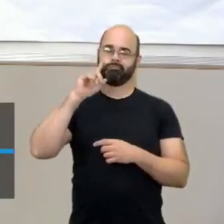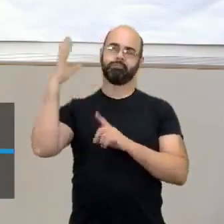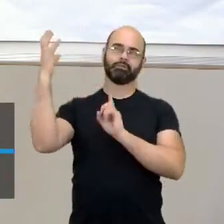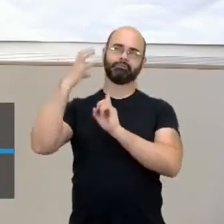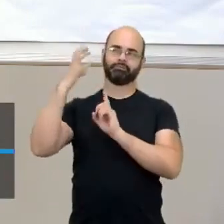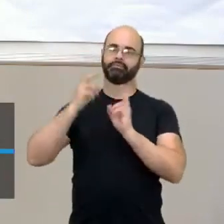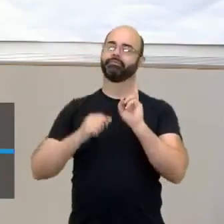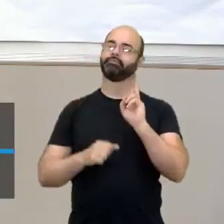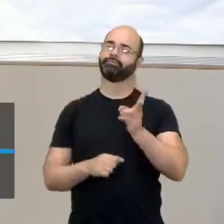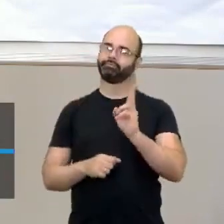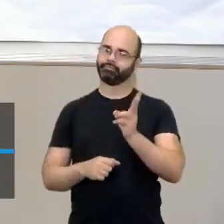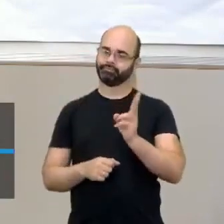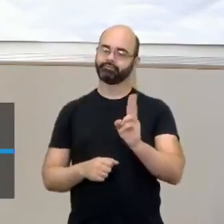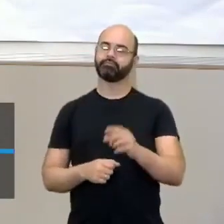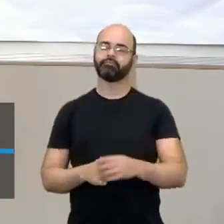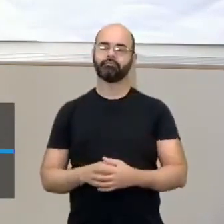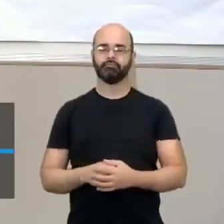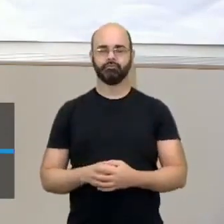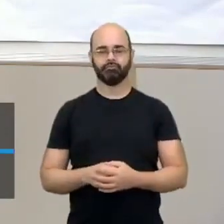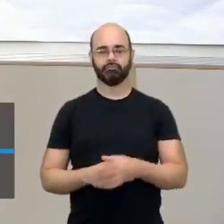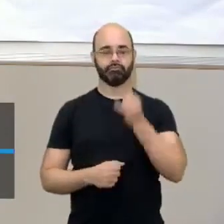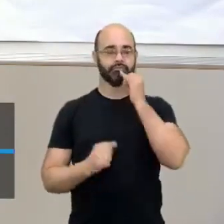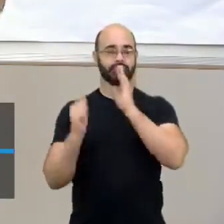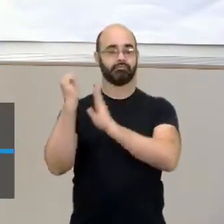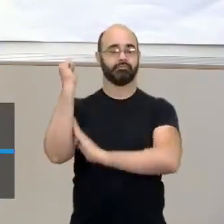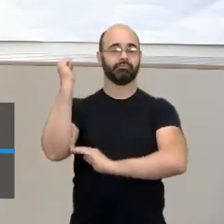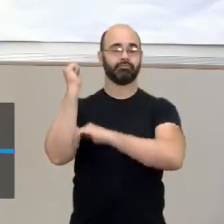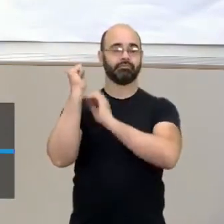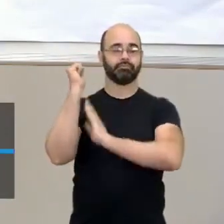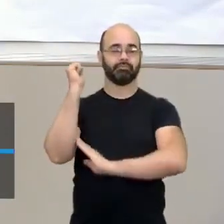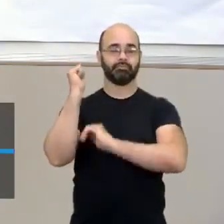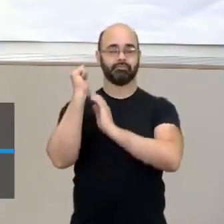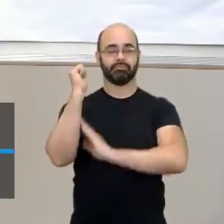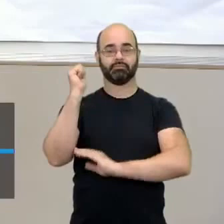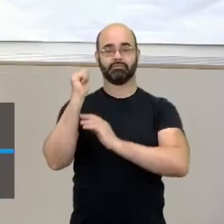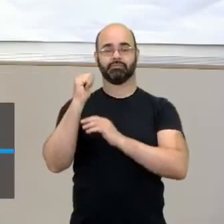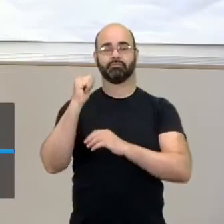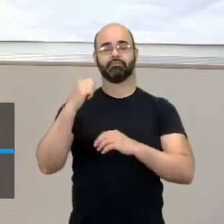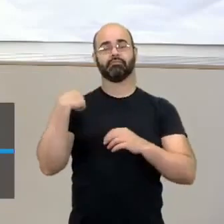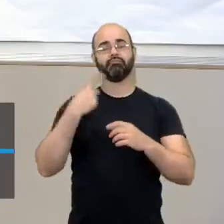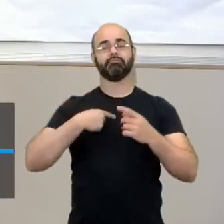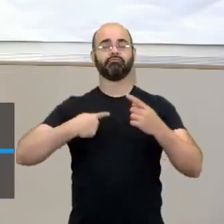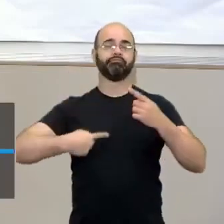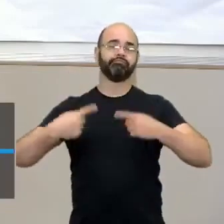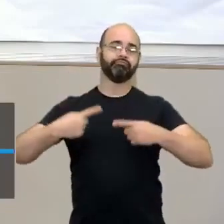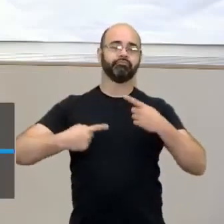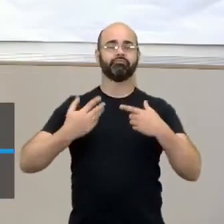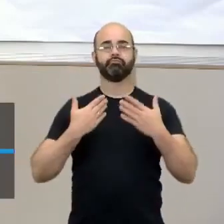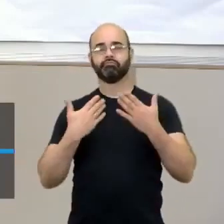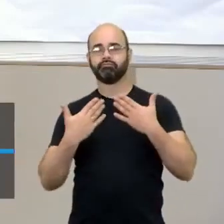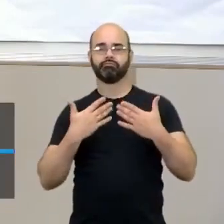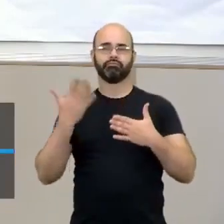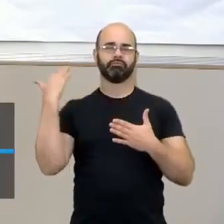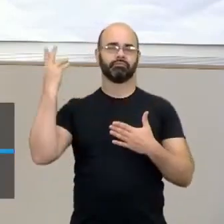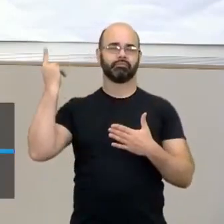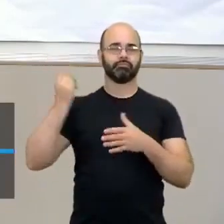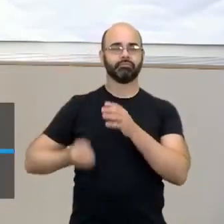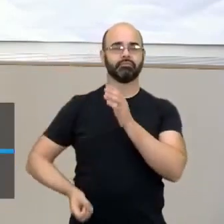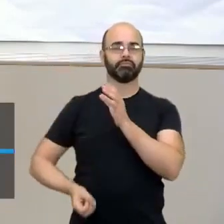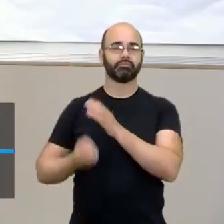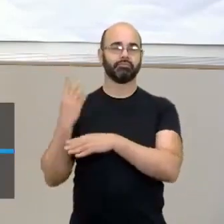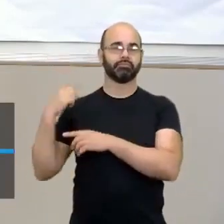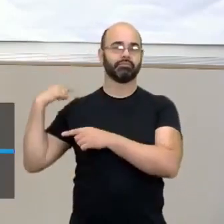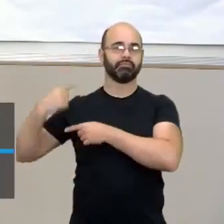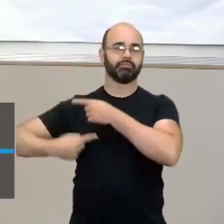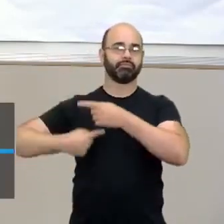fazer. Então, olha só como é interessante, né? A gente pode pegar o lambi-lambi e ainda trazer um debate sobre as nossas raízes culturais e a